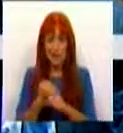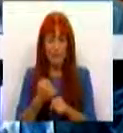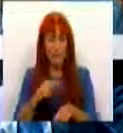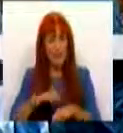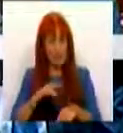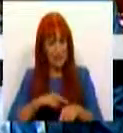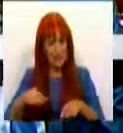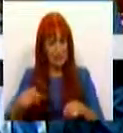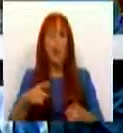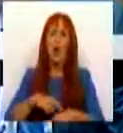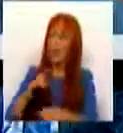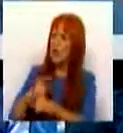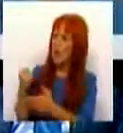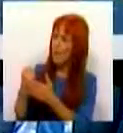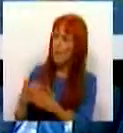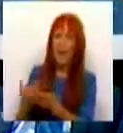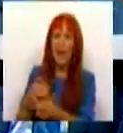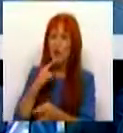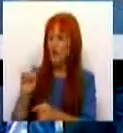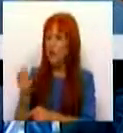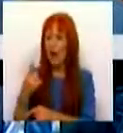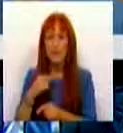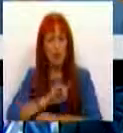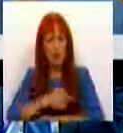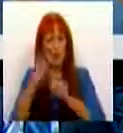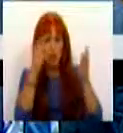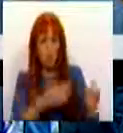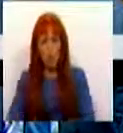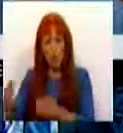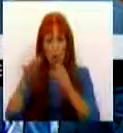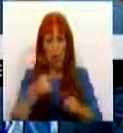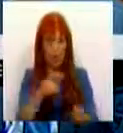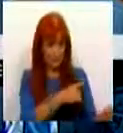por algum tempo. E ao mesmo tempo apoiar a reposição rápida do potencial produtivo